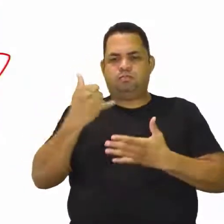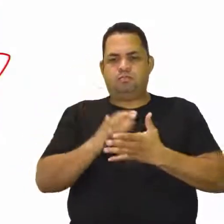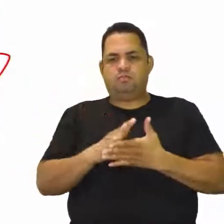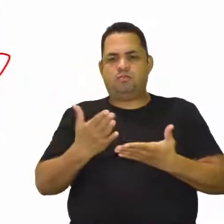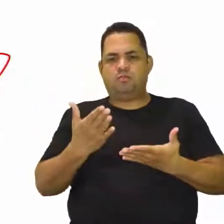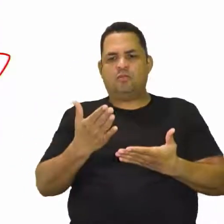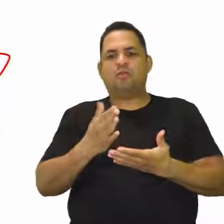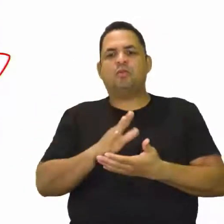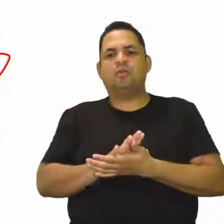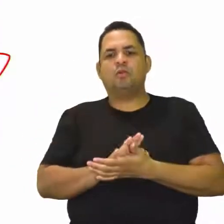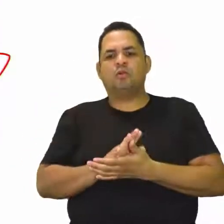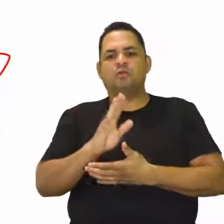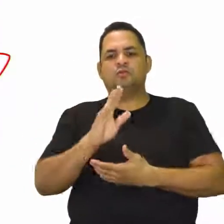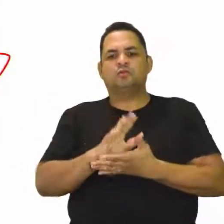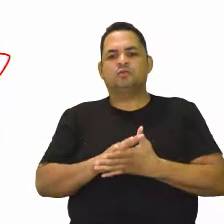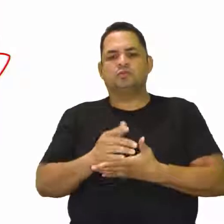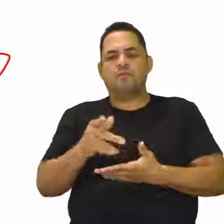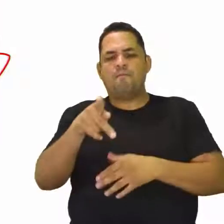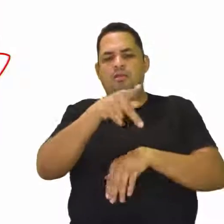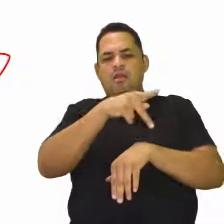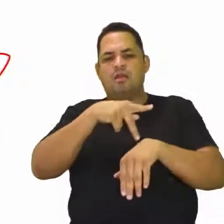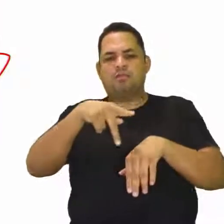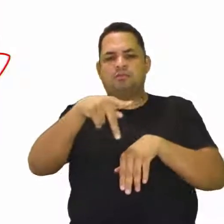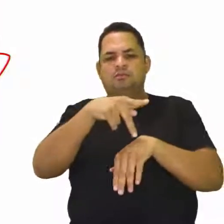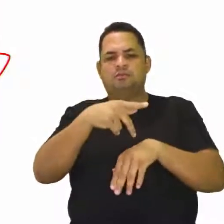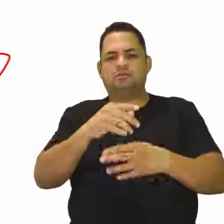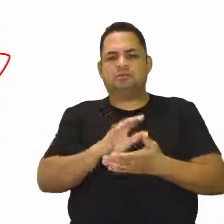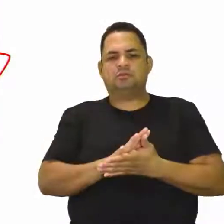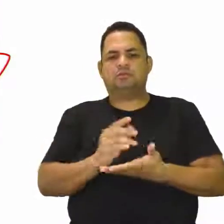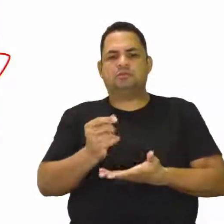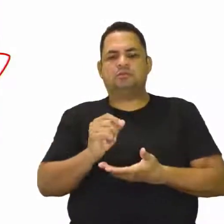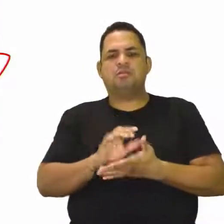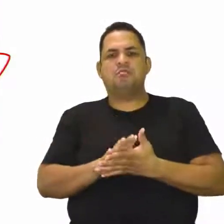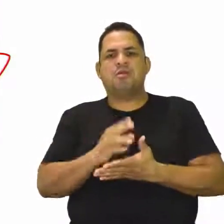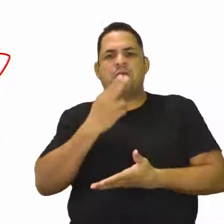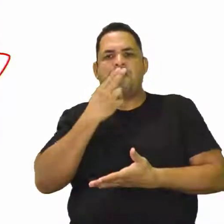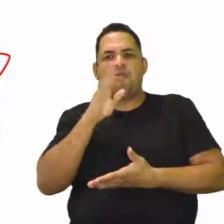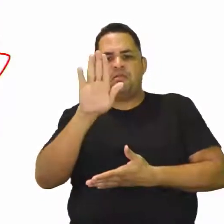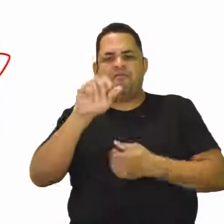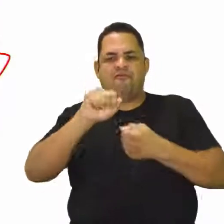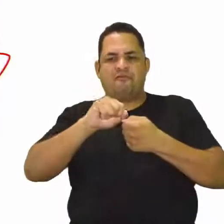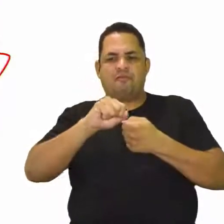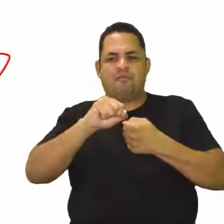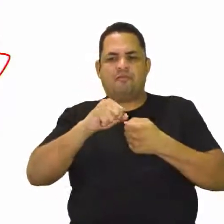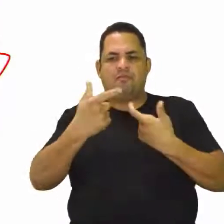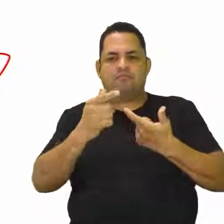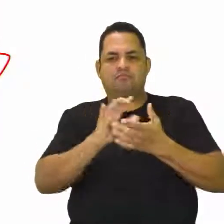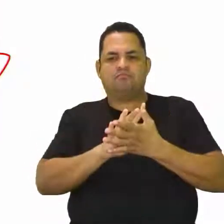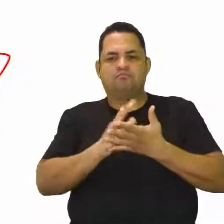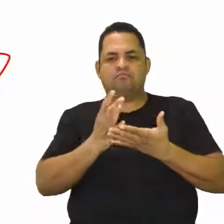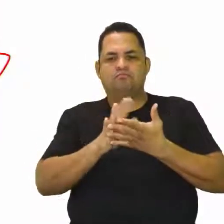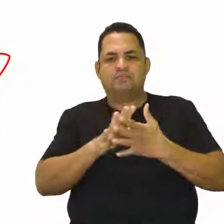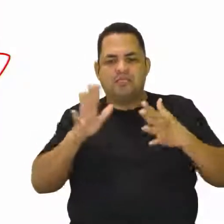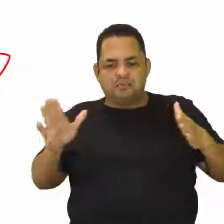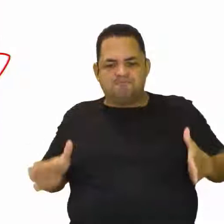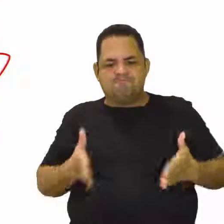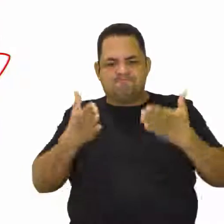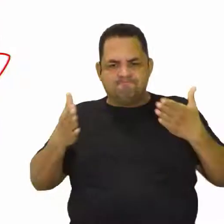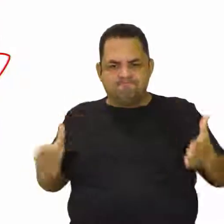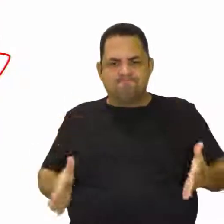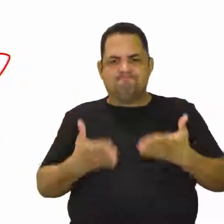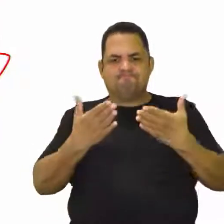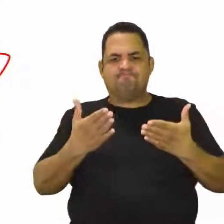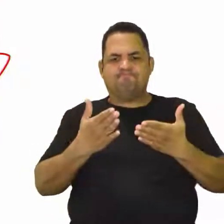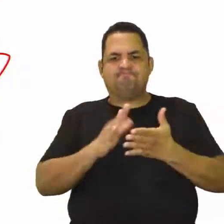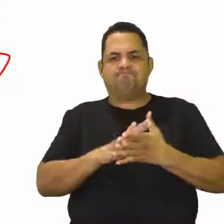nacional. Olha aí, olha só o que Hitler vai fazer. Ele vai induzir o povo,